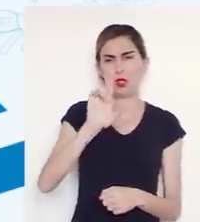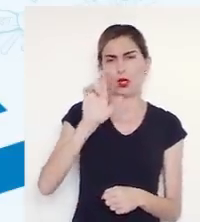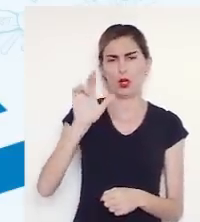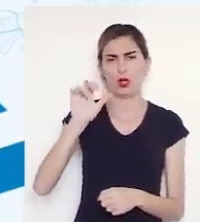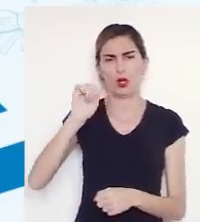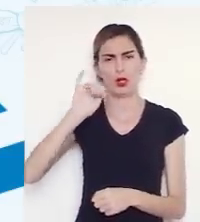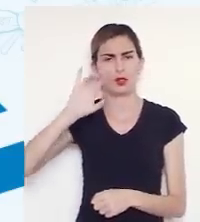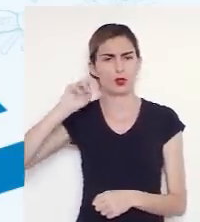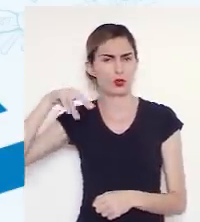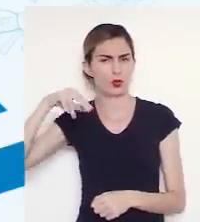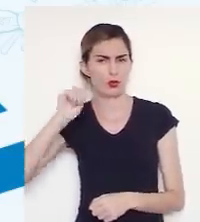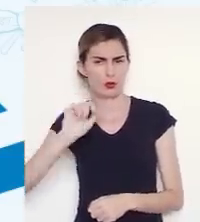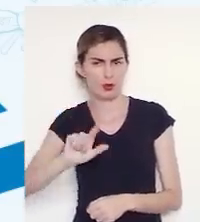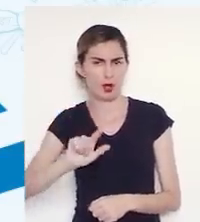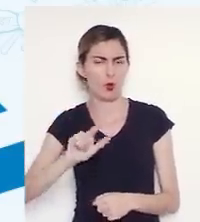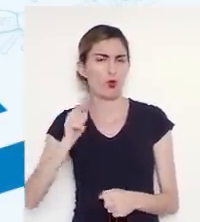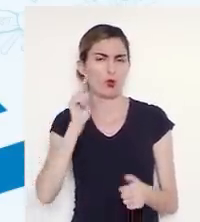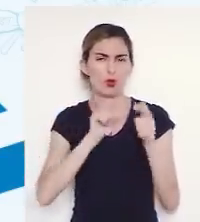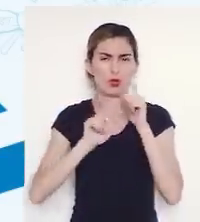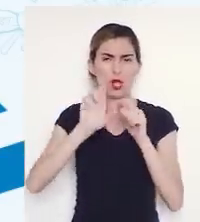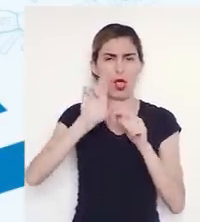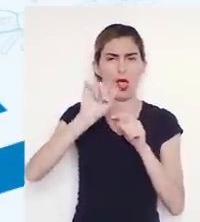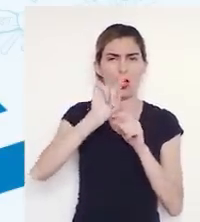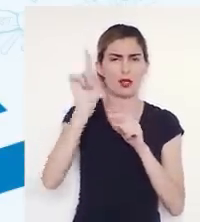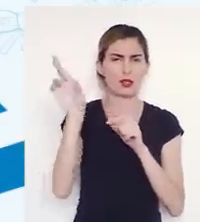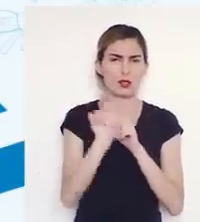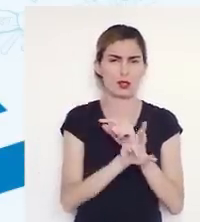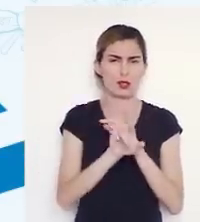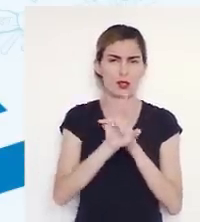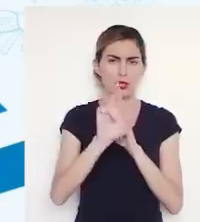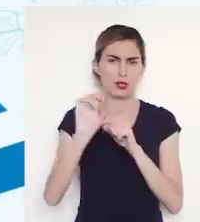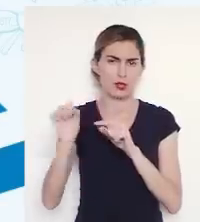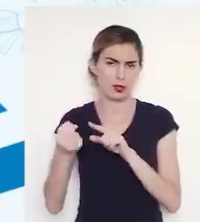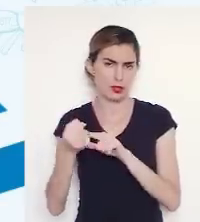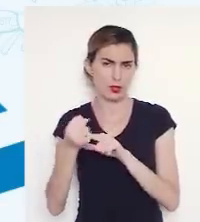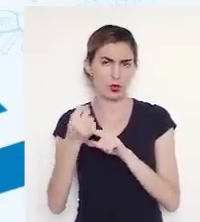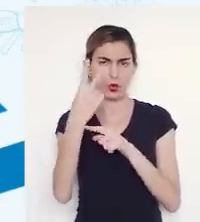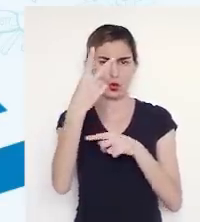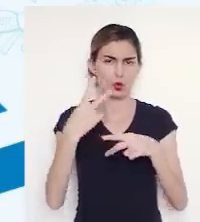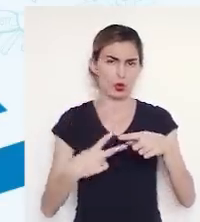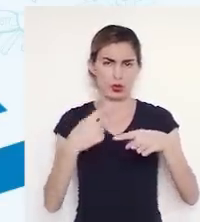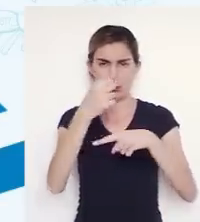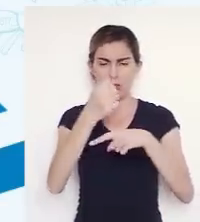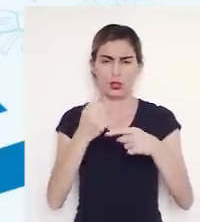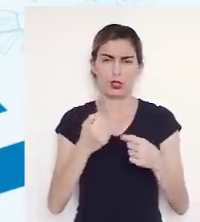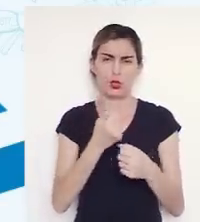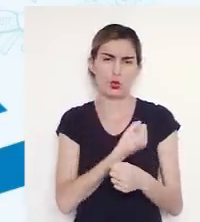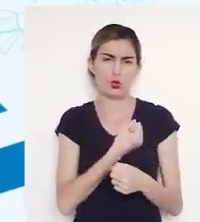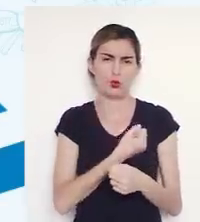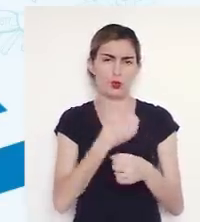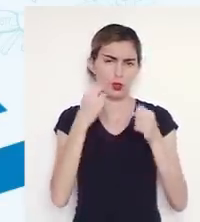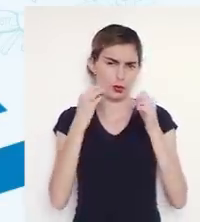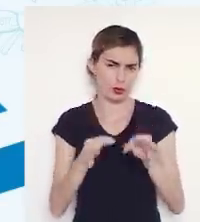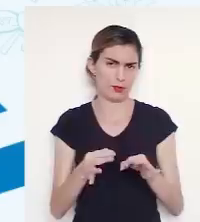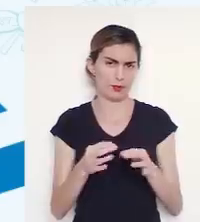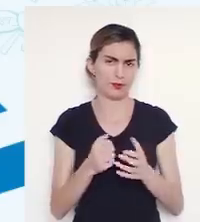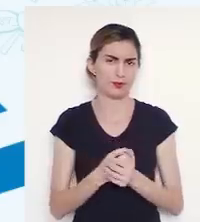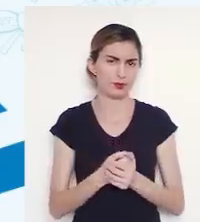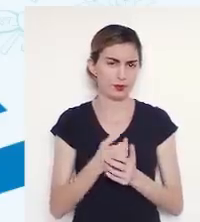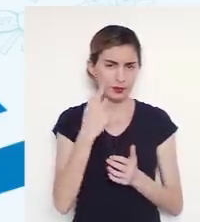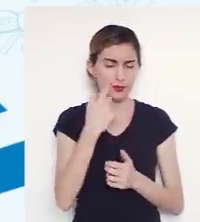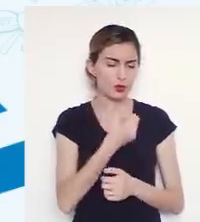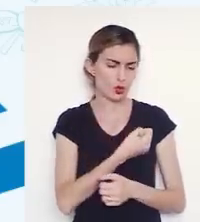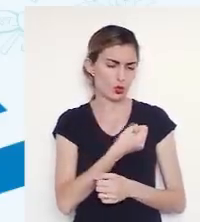irracional é obtido através da razão entre dois inteiros. Lembra das aulas anteriores?